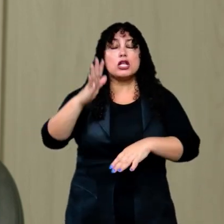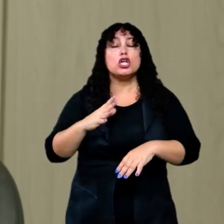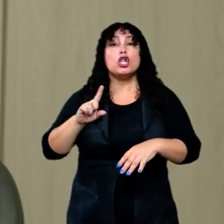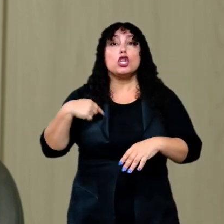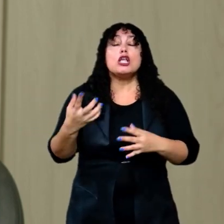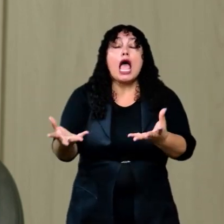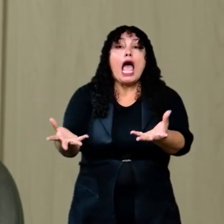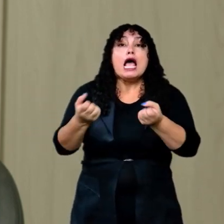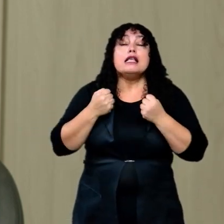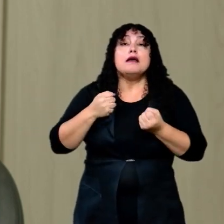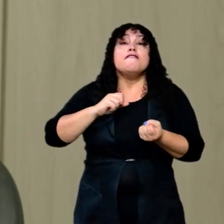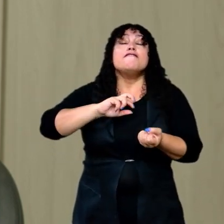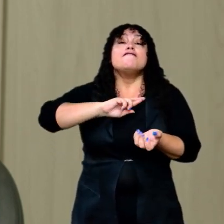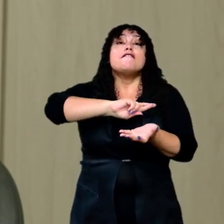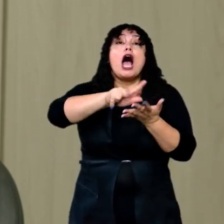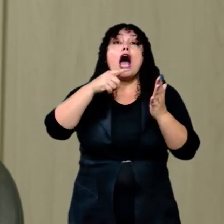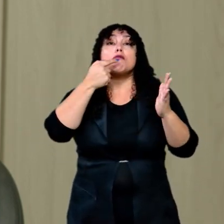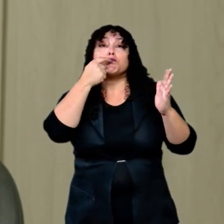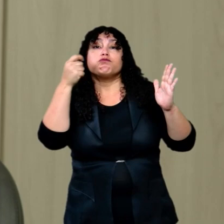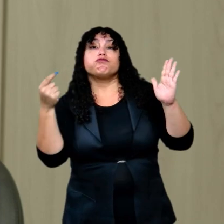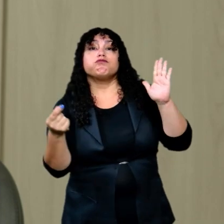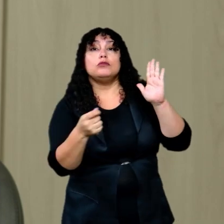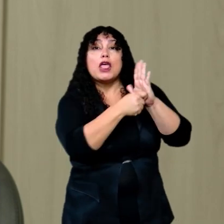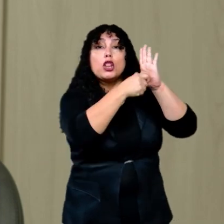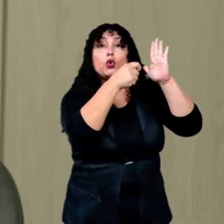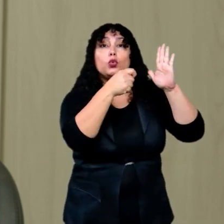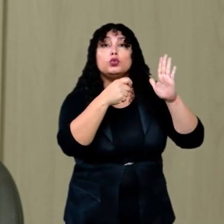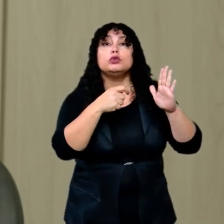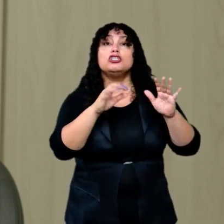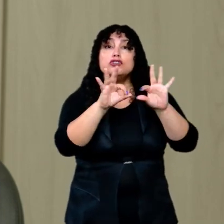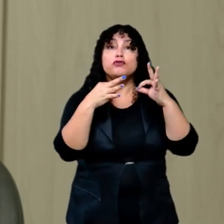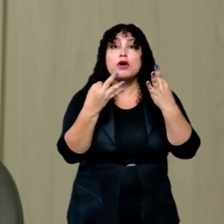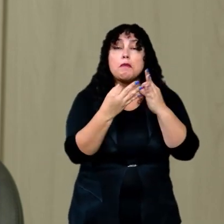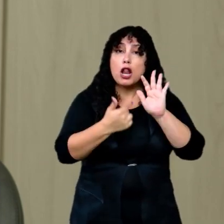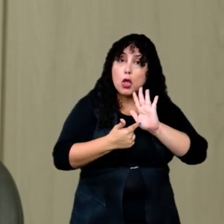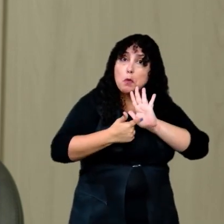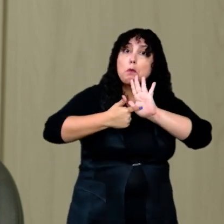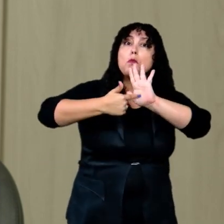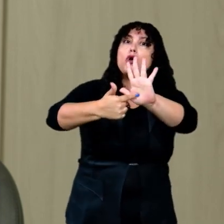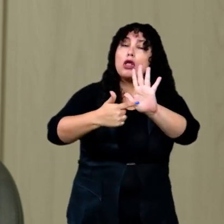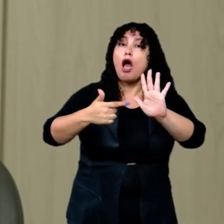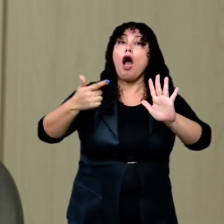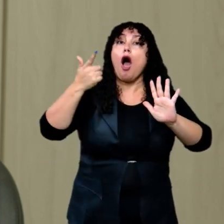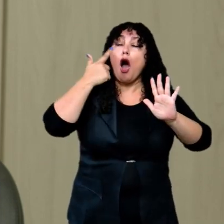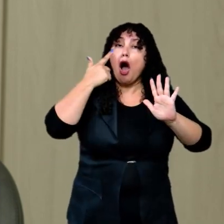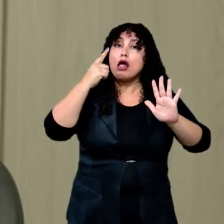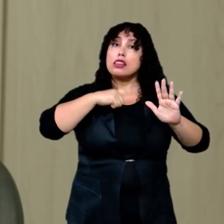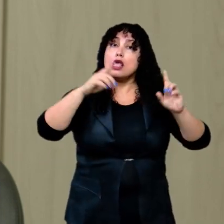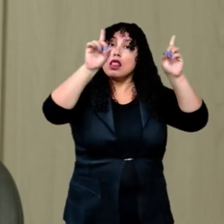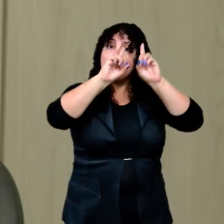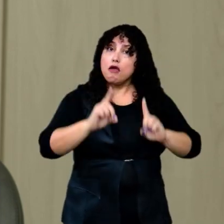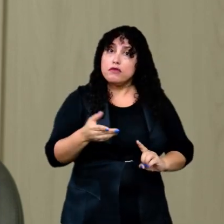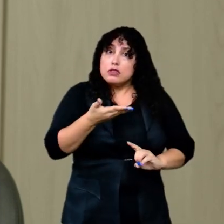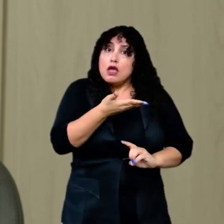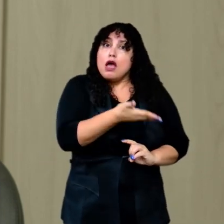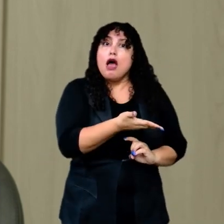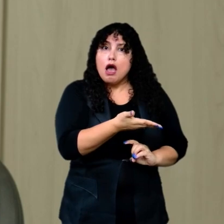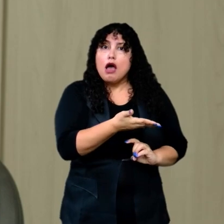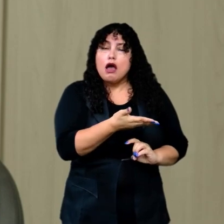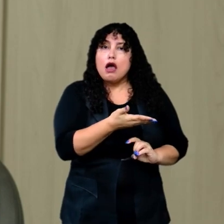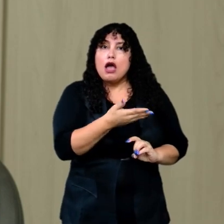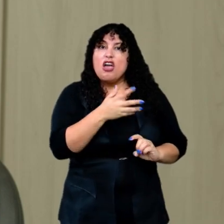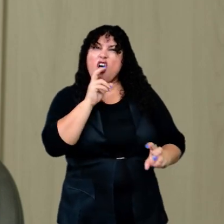recebe inúmeras denúncias, inclusive de famílias que mostraram, olha, eu tenho uma pessoa com deficiência e